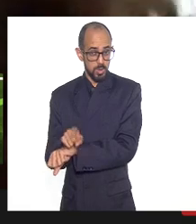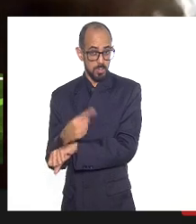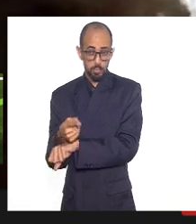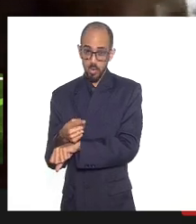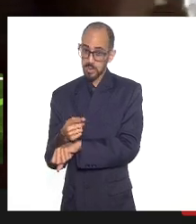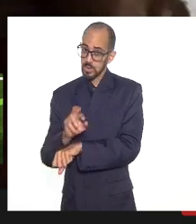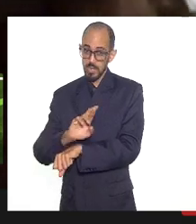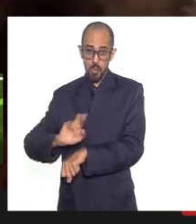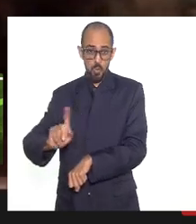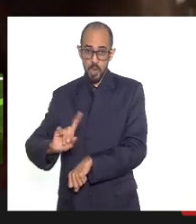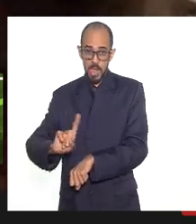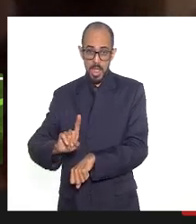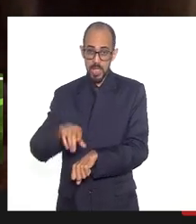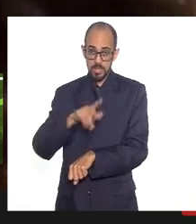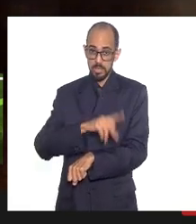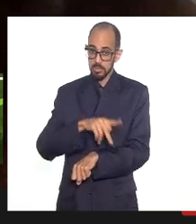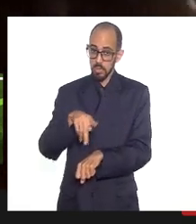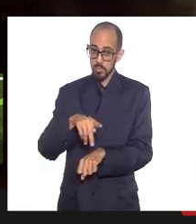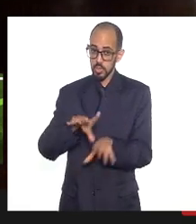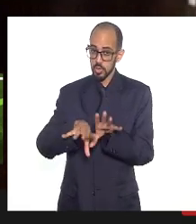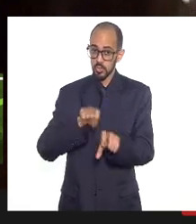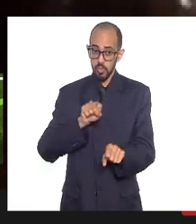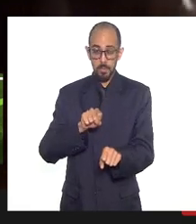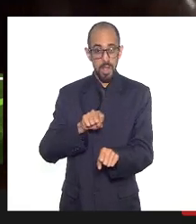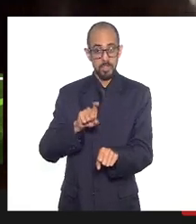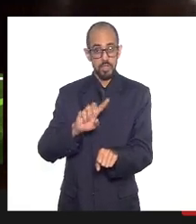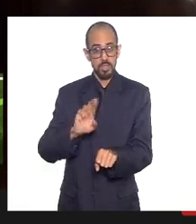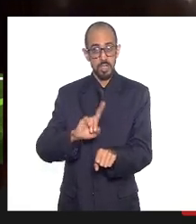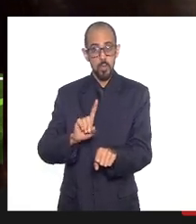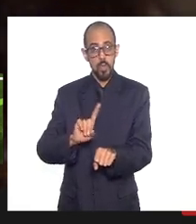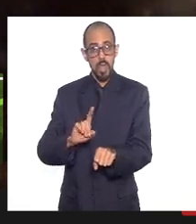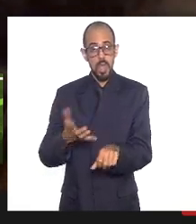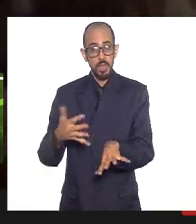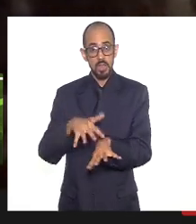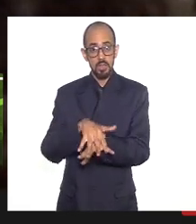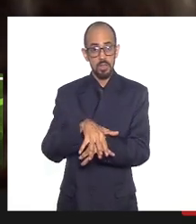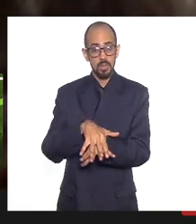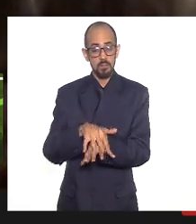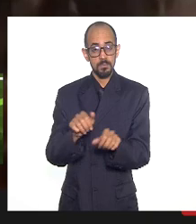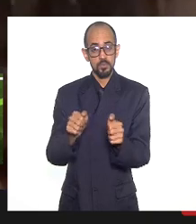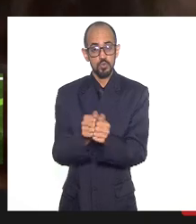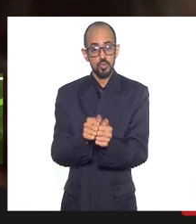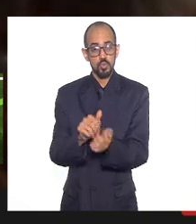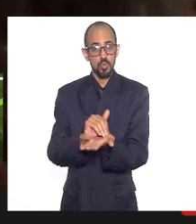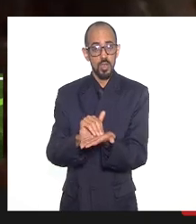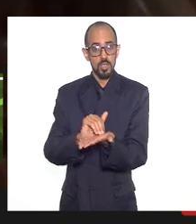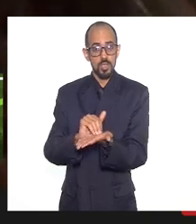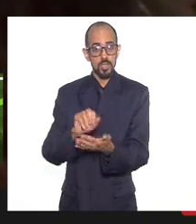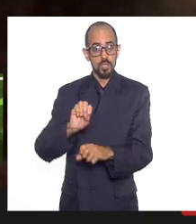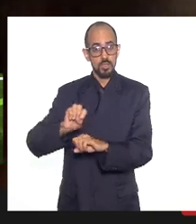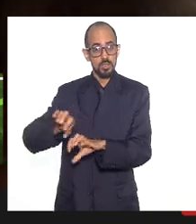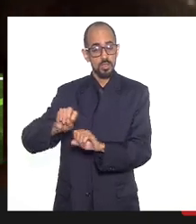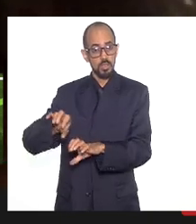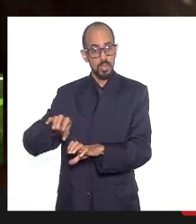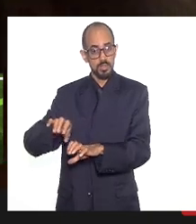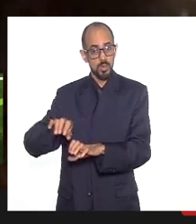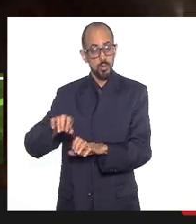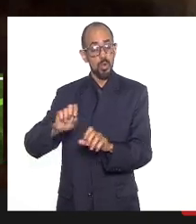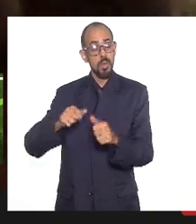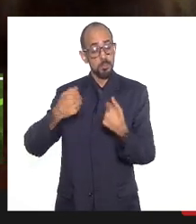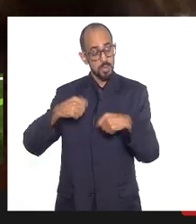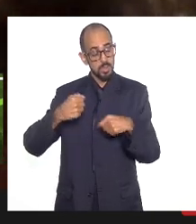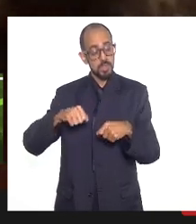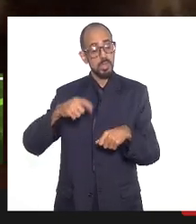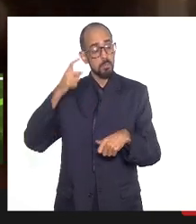professores formados, eles não são incorporados pelas secretarias de educação. Então, eu acho que tem que se